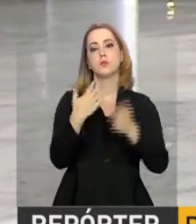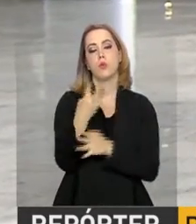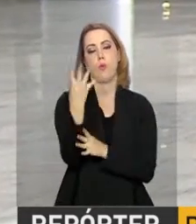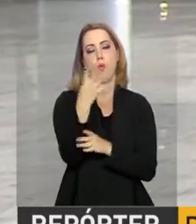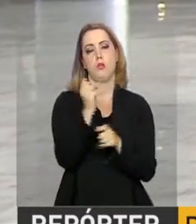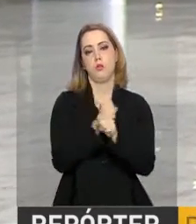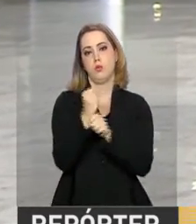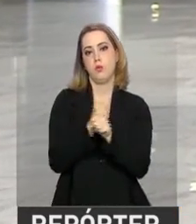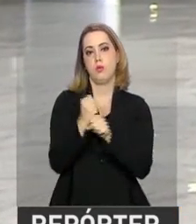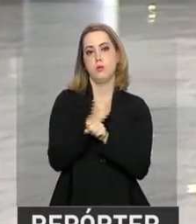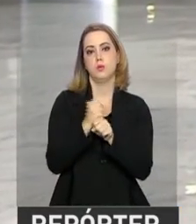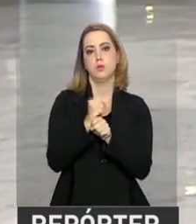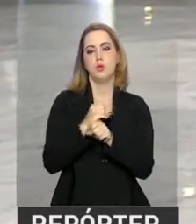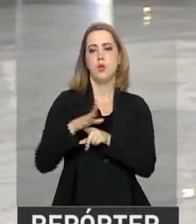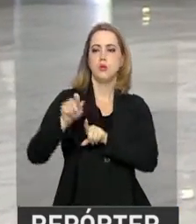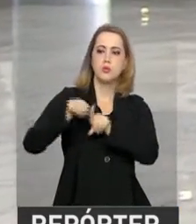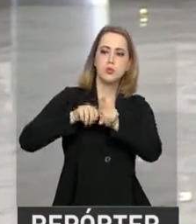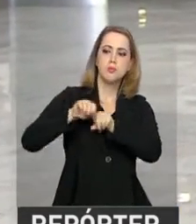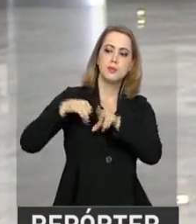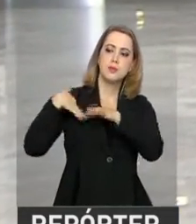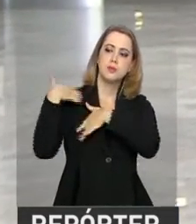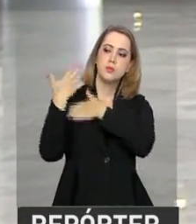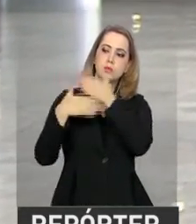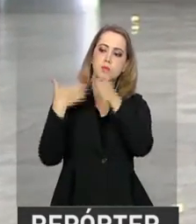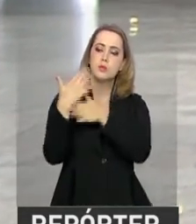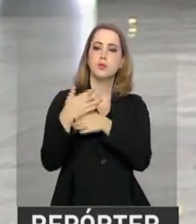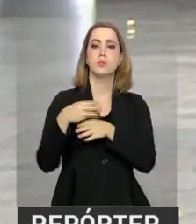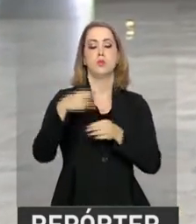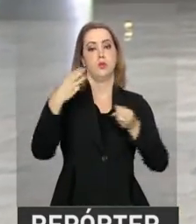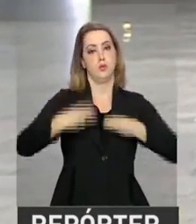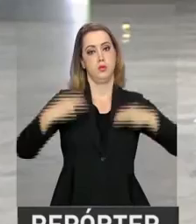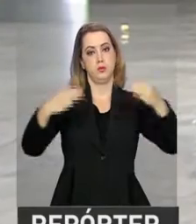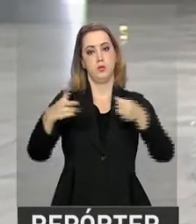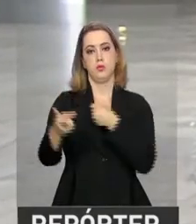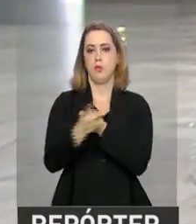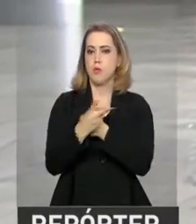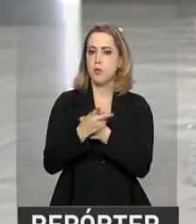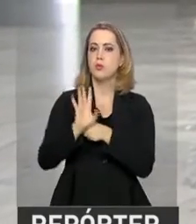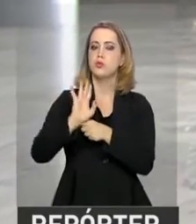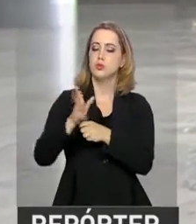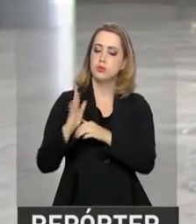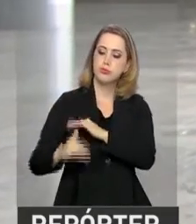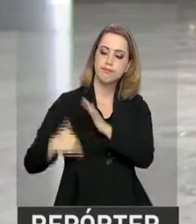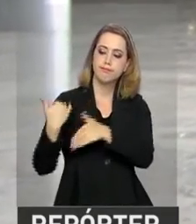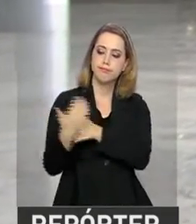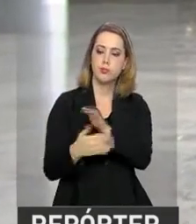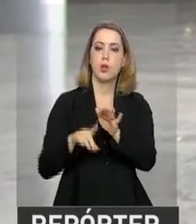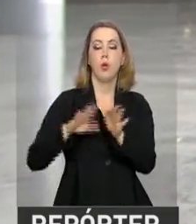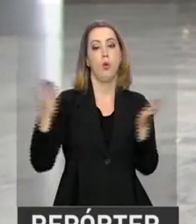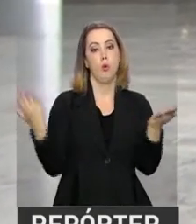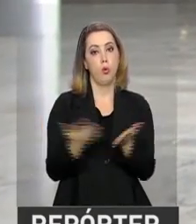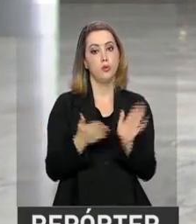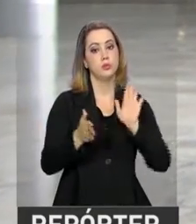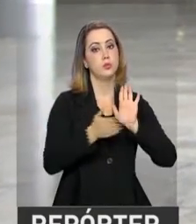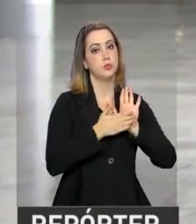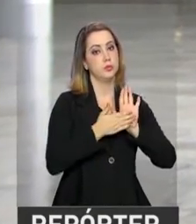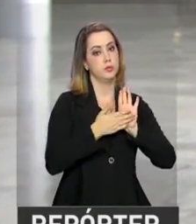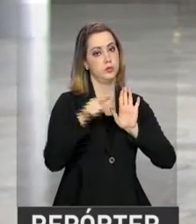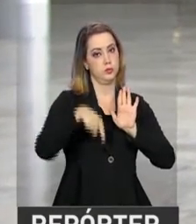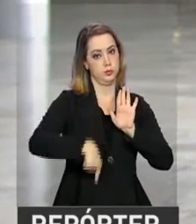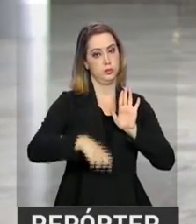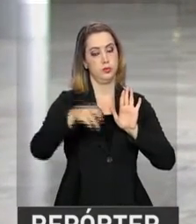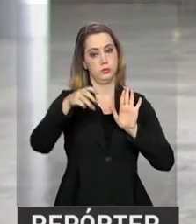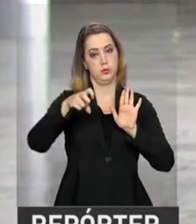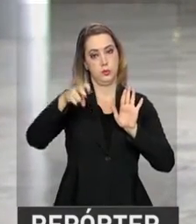anos nos últimos meses o ministério da defesa veio desenvolvendo este trabalho que foi apresentado no fim da manhã desta